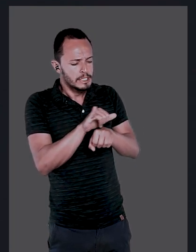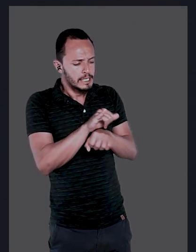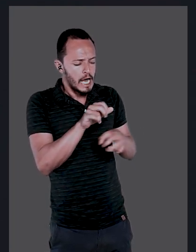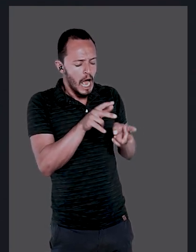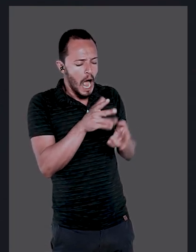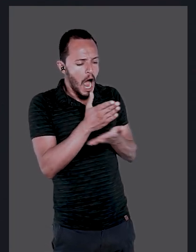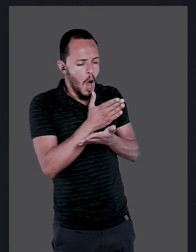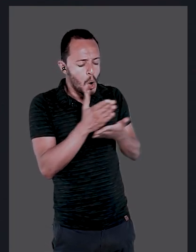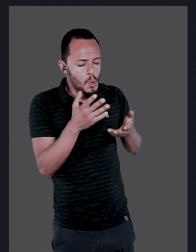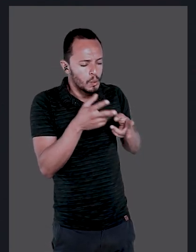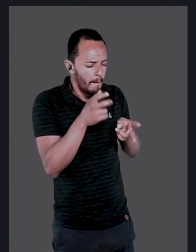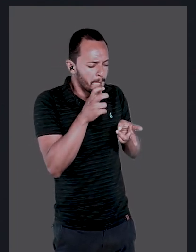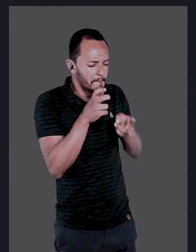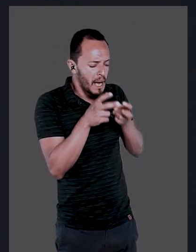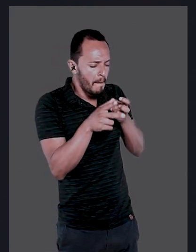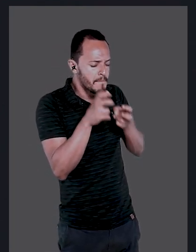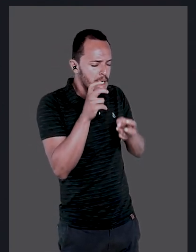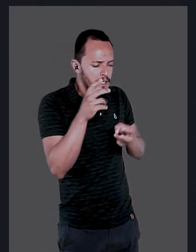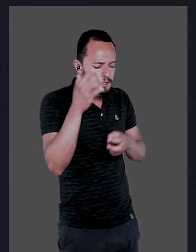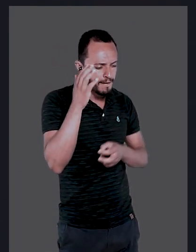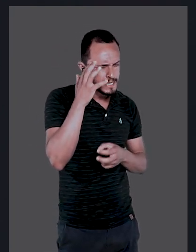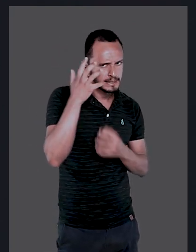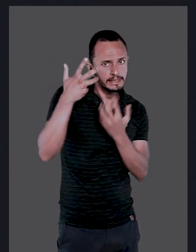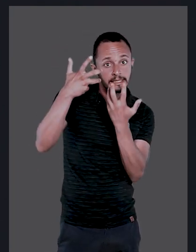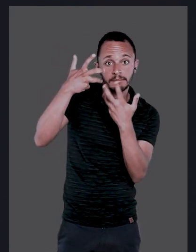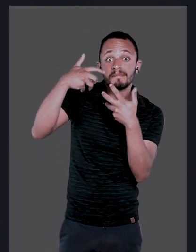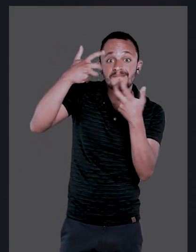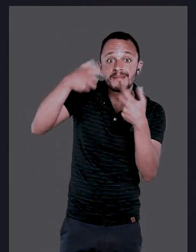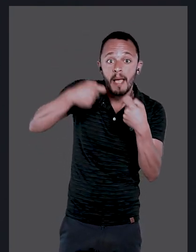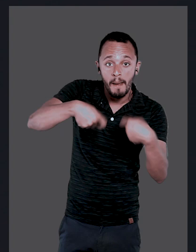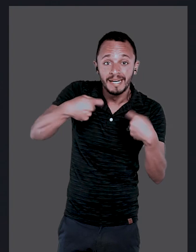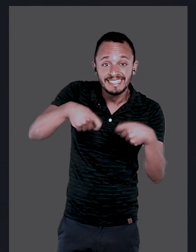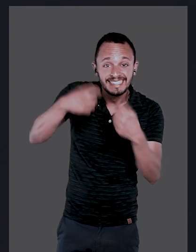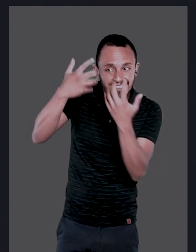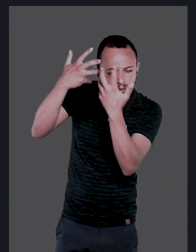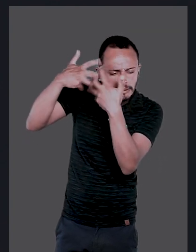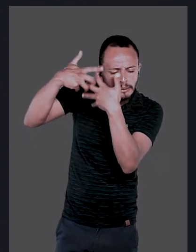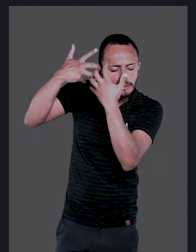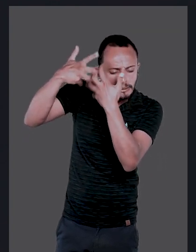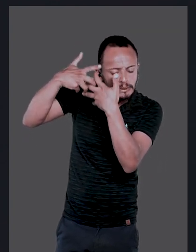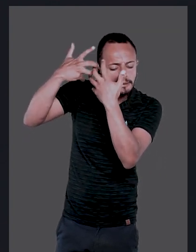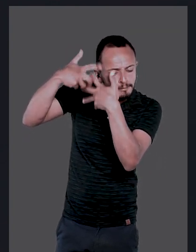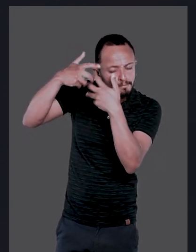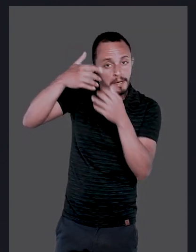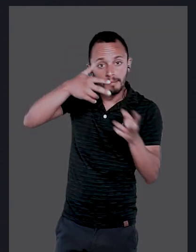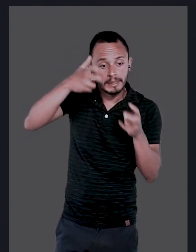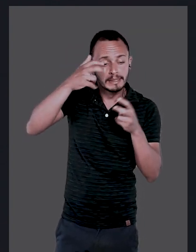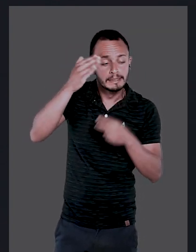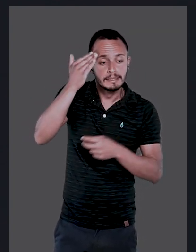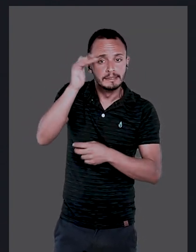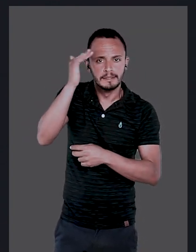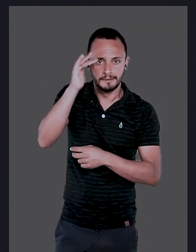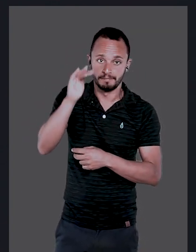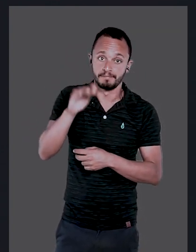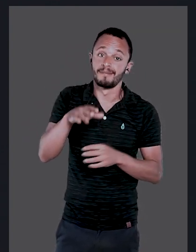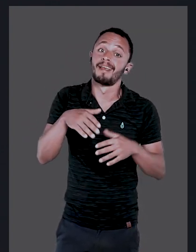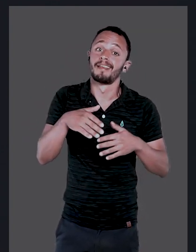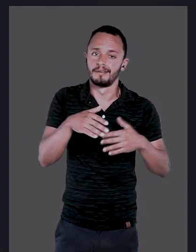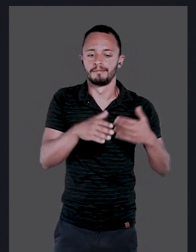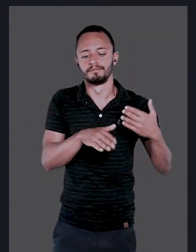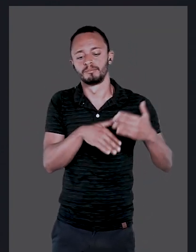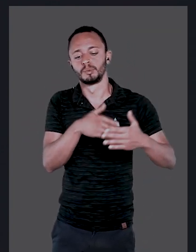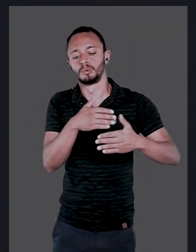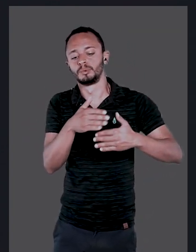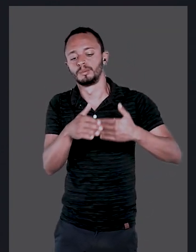que está usada, e paulatinamente vai levar um tempo, eventualmente ao fim de dias, ou ao fim de umas semanas, ou ao fim de uns